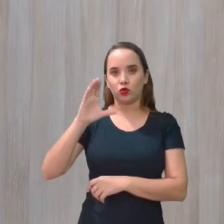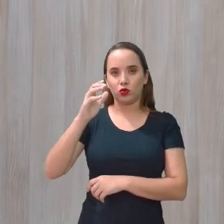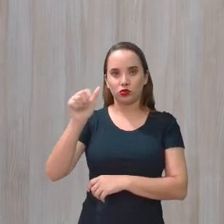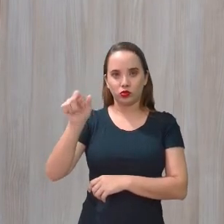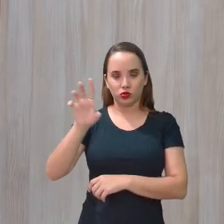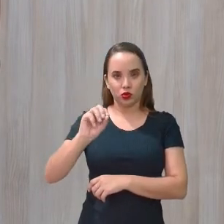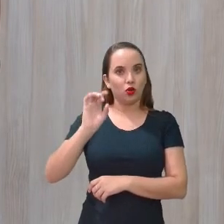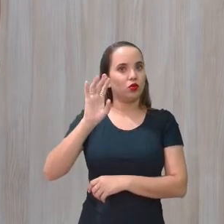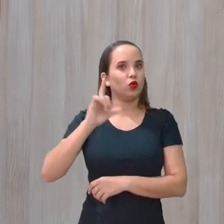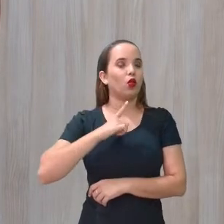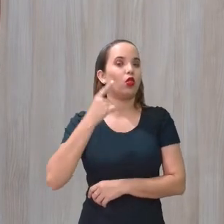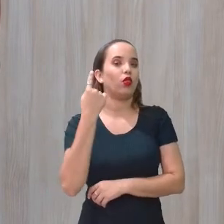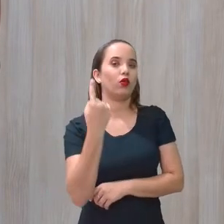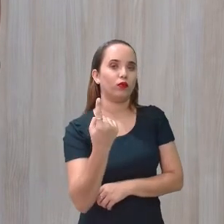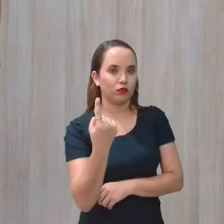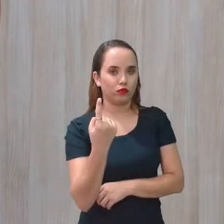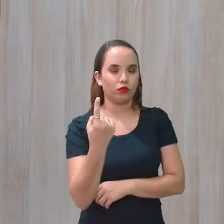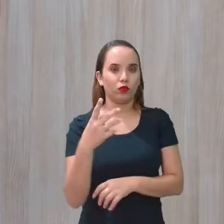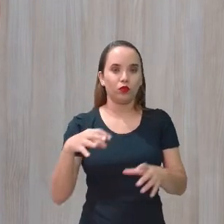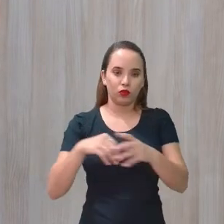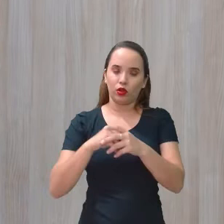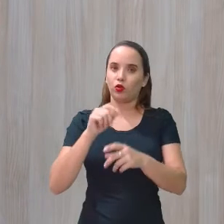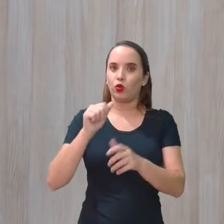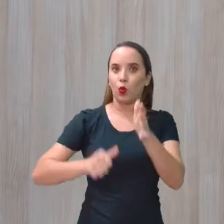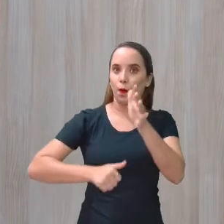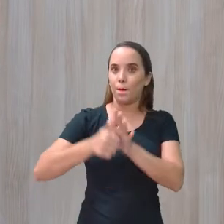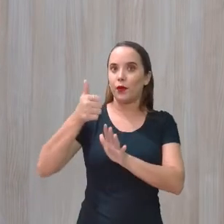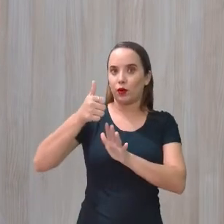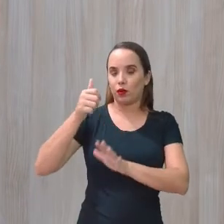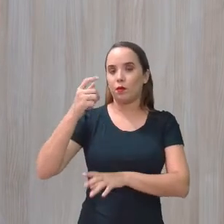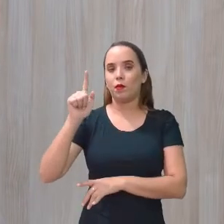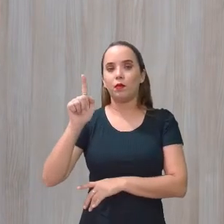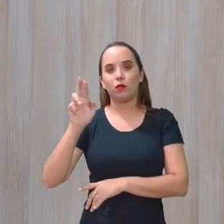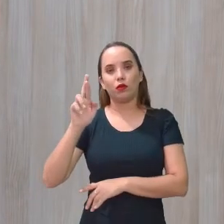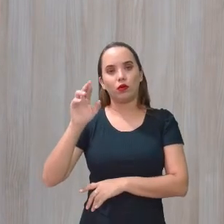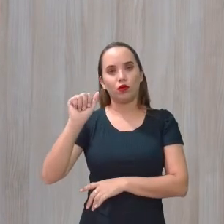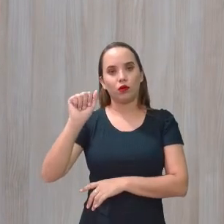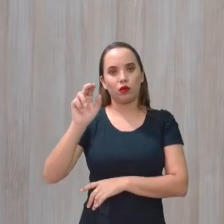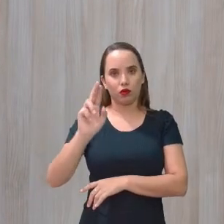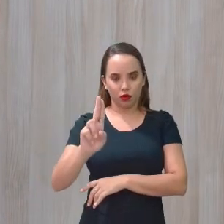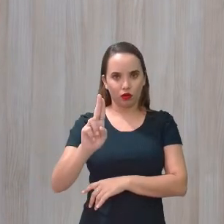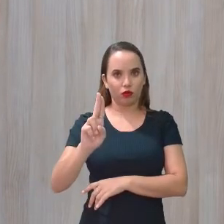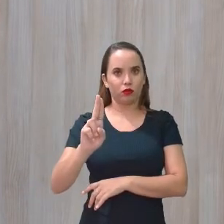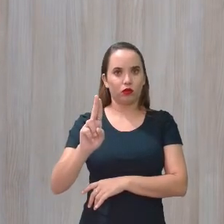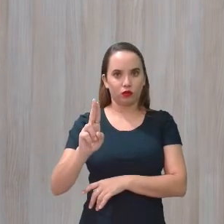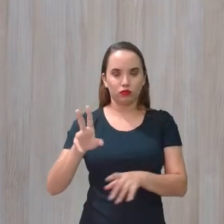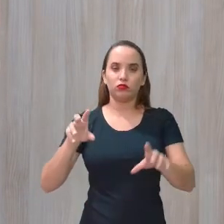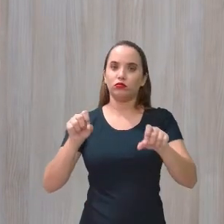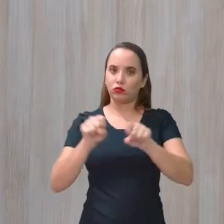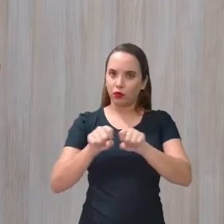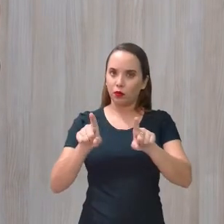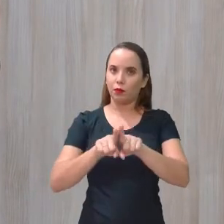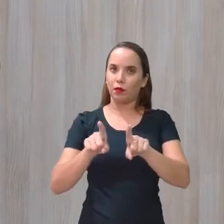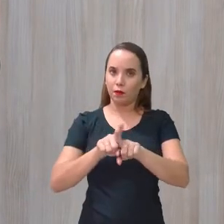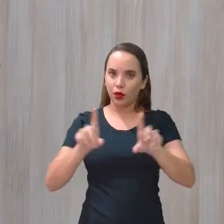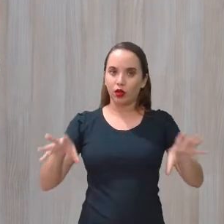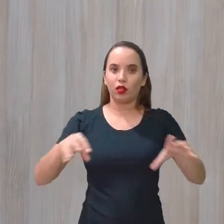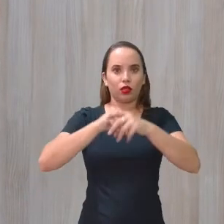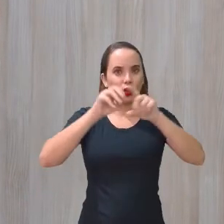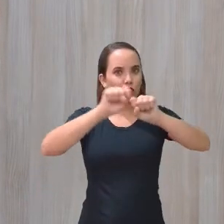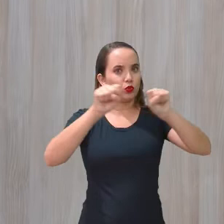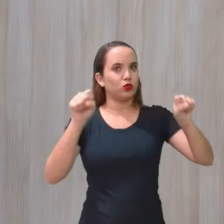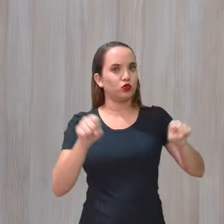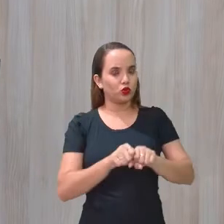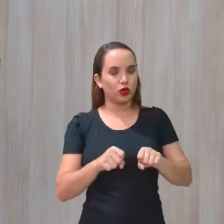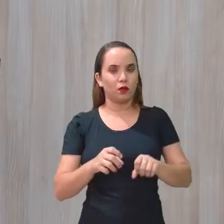única. Solução de um sistema de equações do primeiro grau também é única. A gente vai encontrar mais de uma